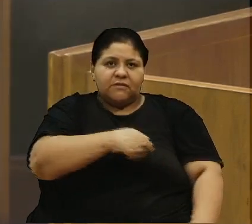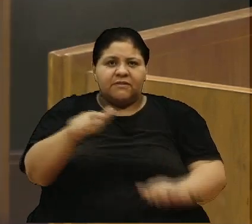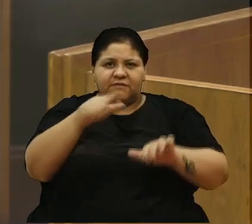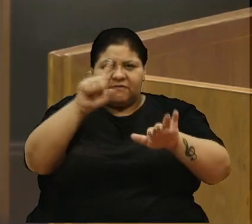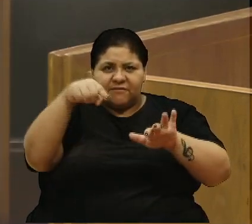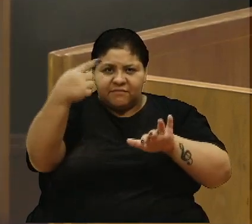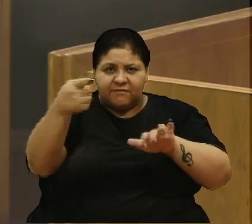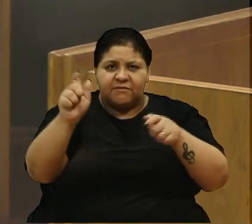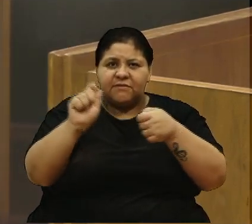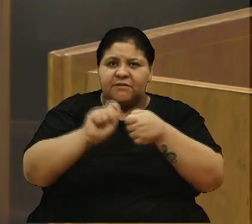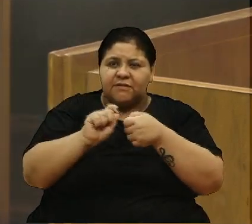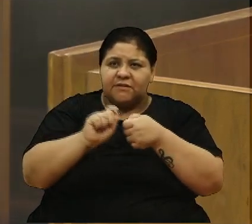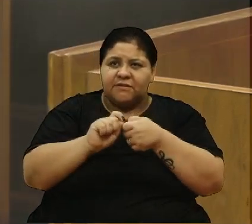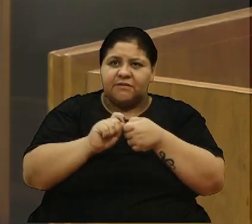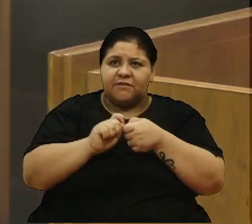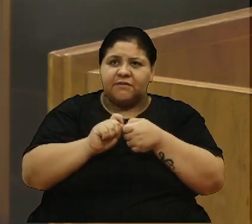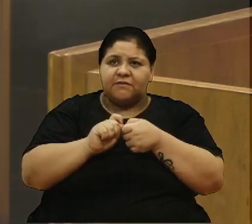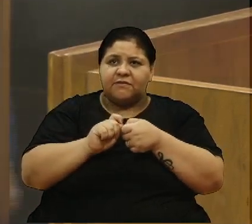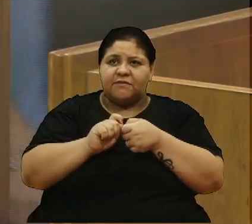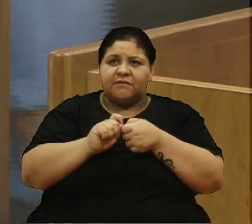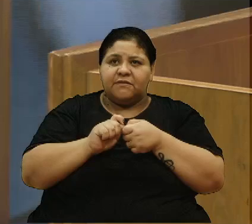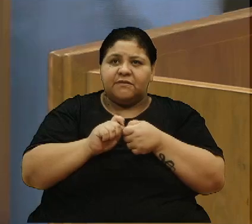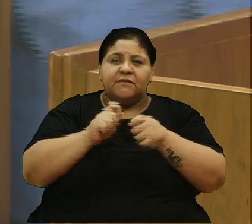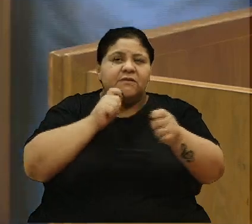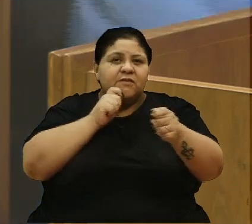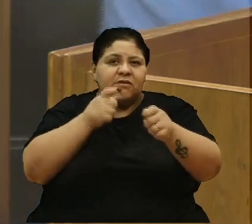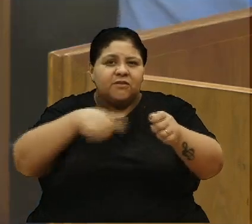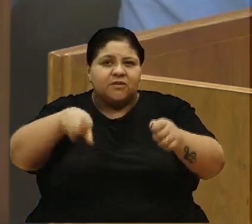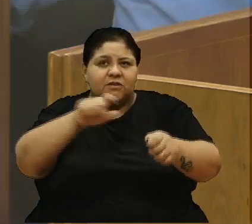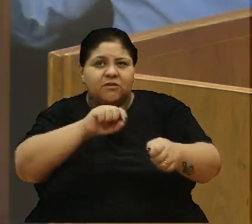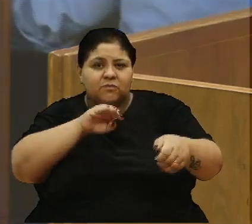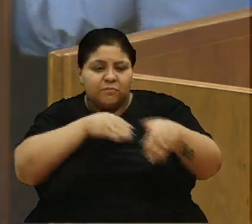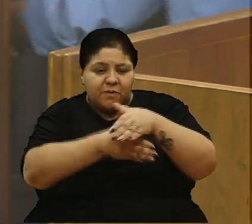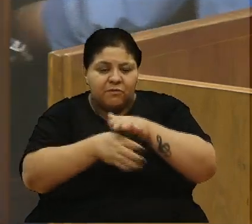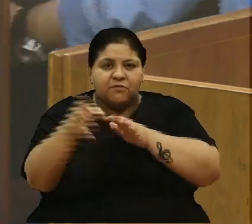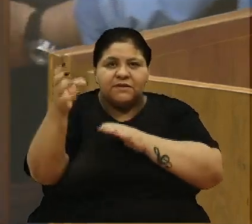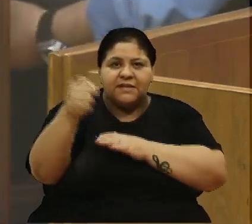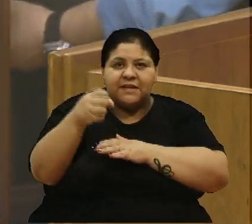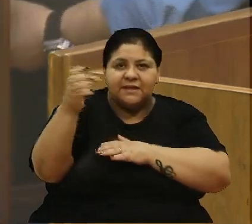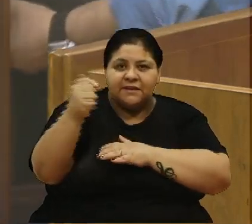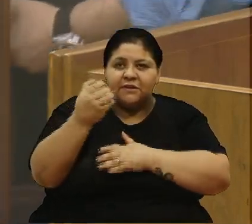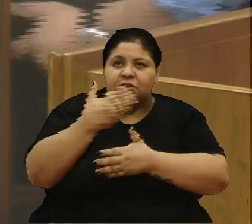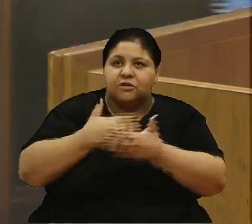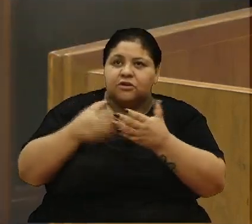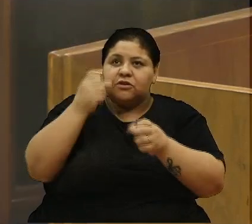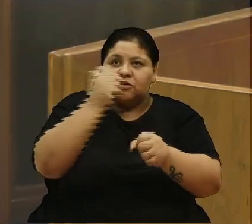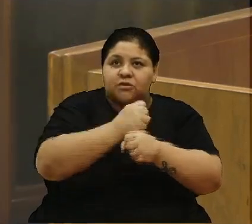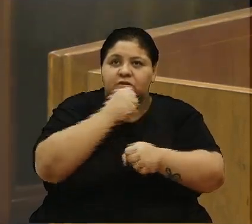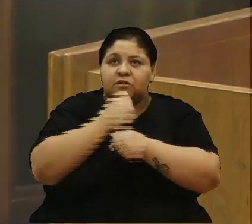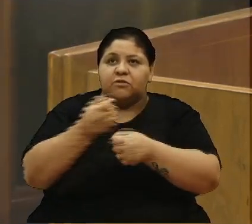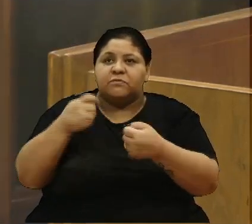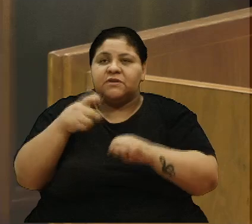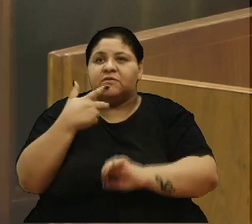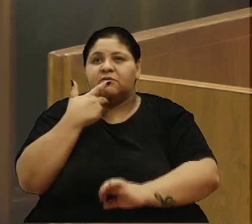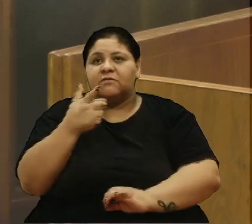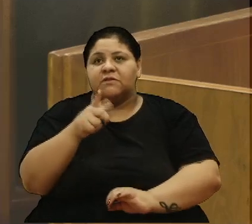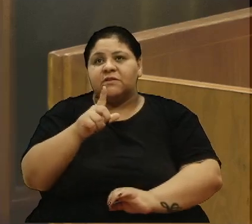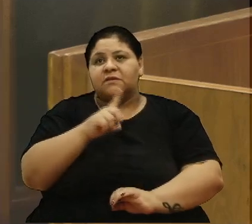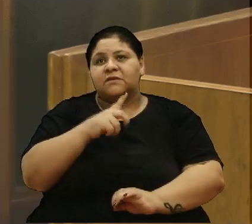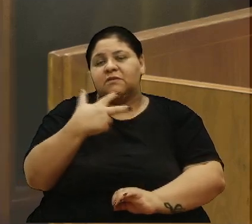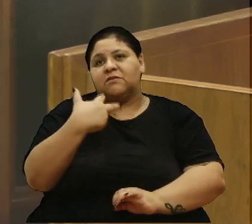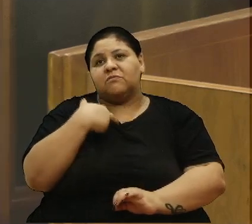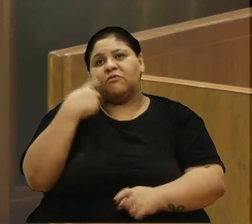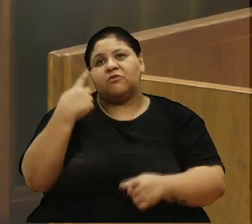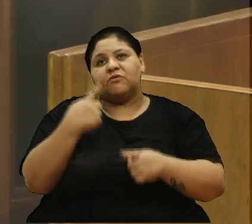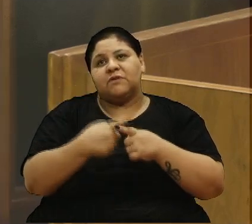vem, vocês fazem aí, né, um VT, uma reportagem para nós sobre o banco de leite? E todos os anos eu precisava dizer, não, a gente não pode fazer,